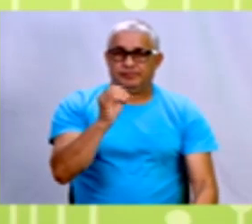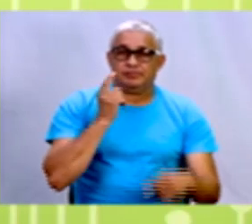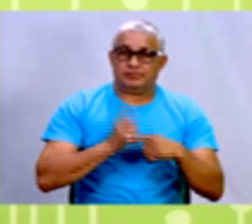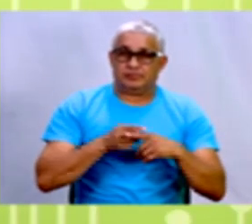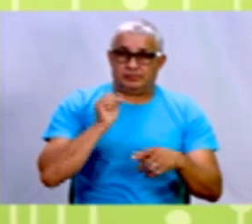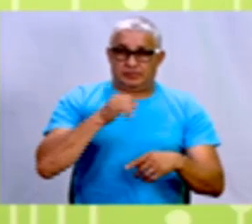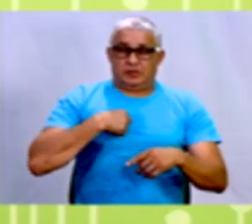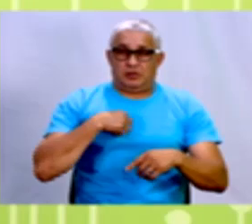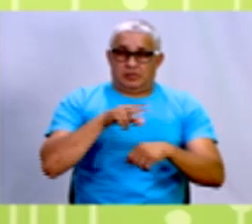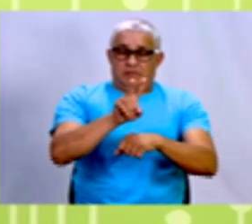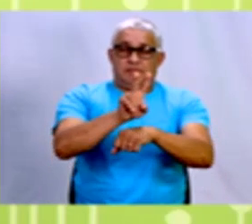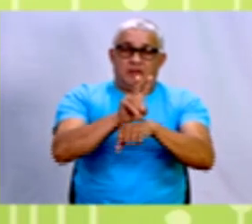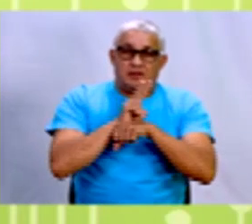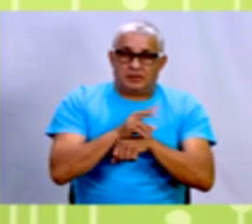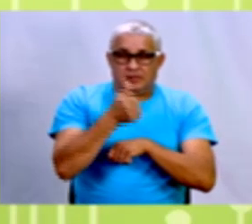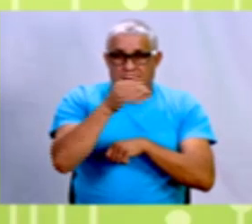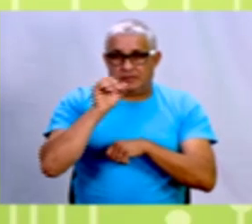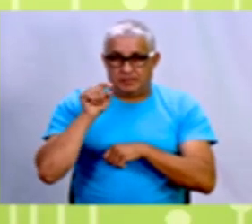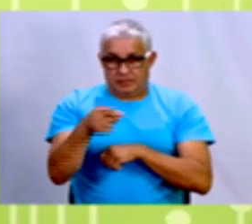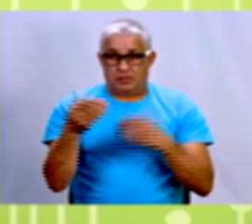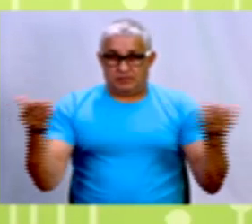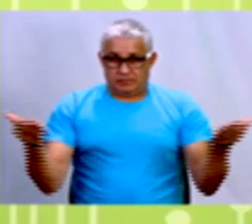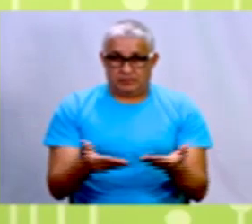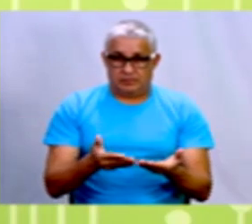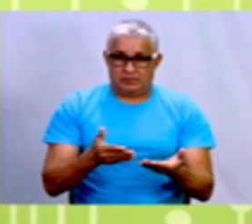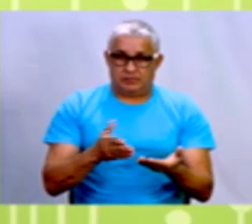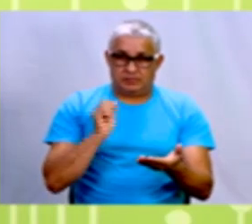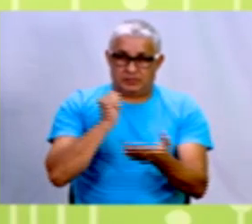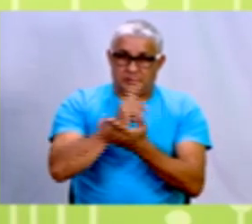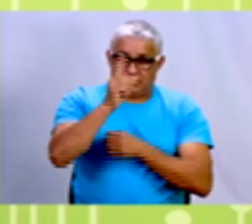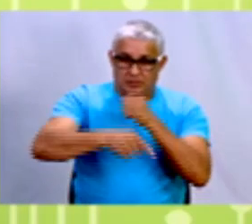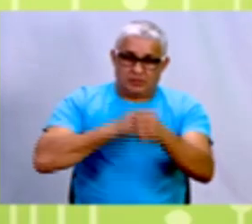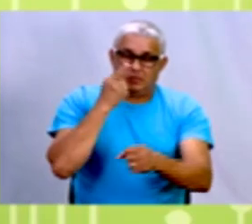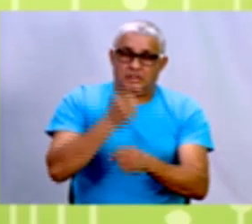se eu empresto 10 mil hoje para pagar daqui a um ano,